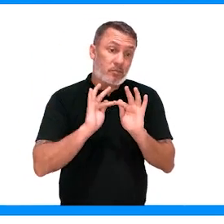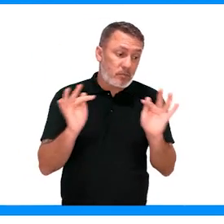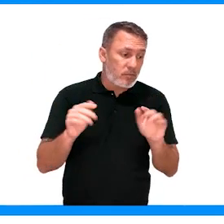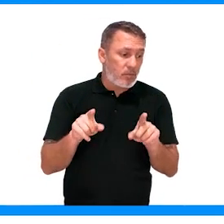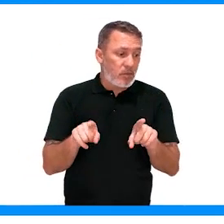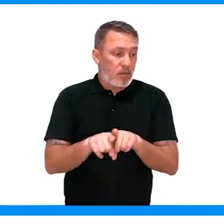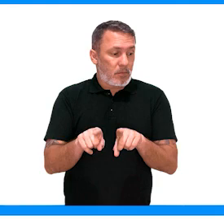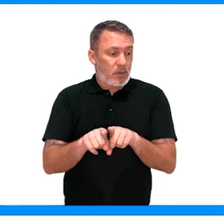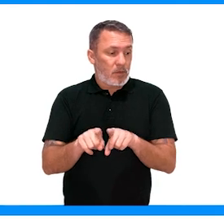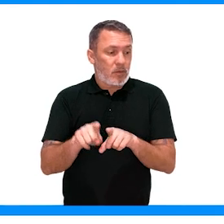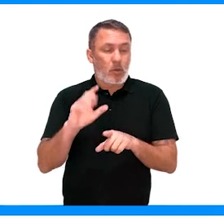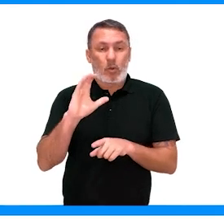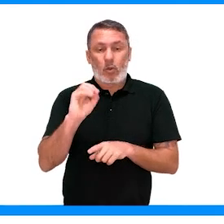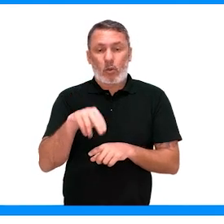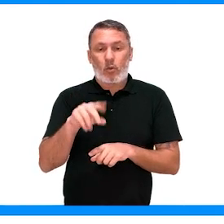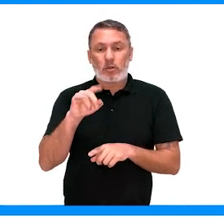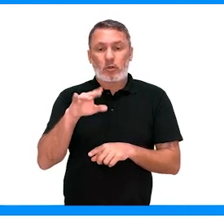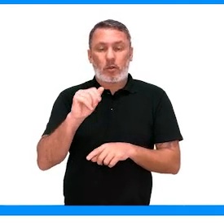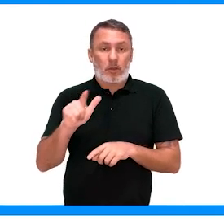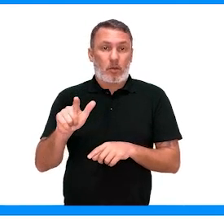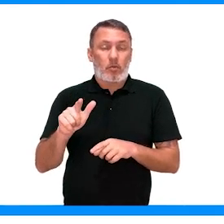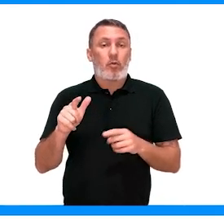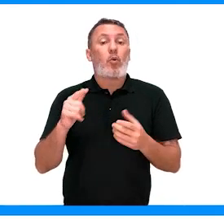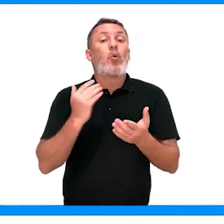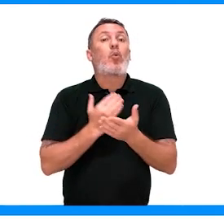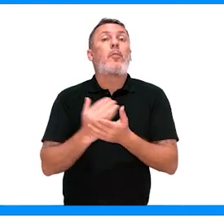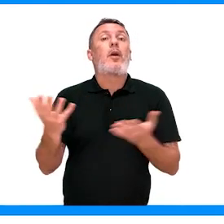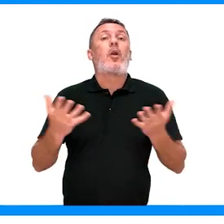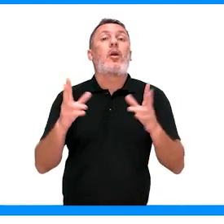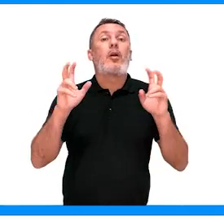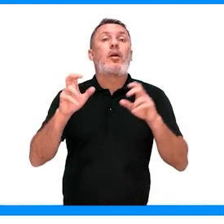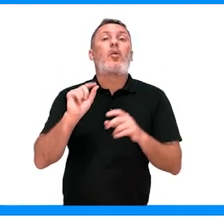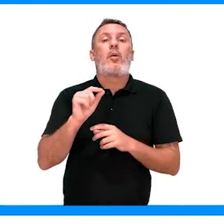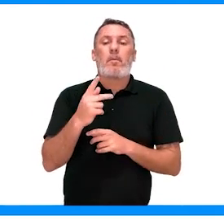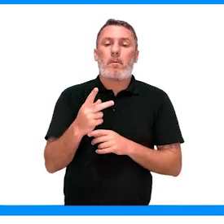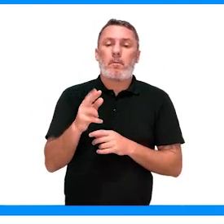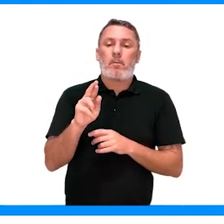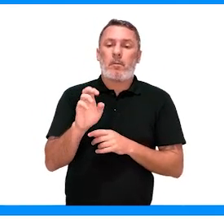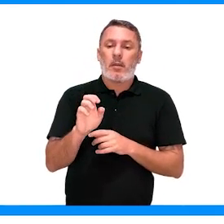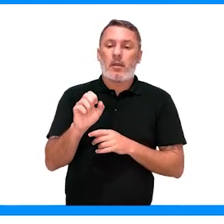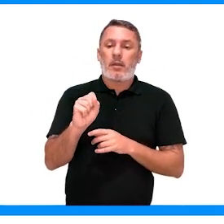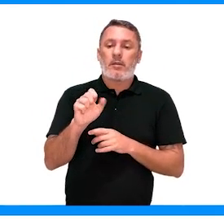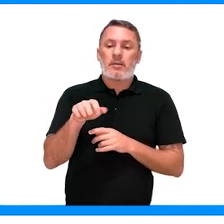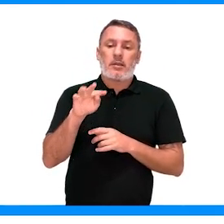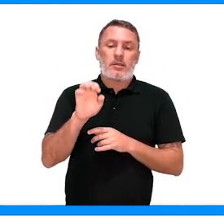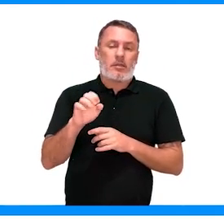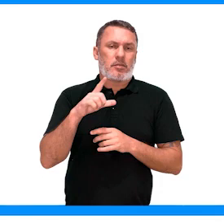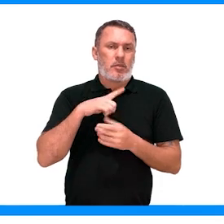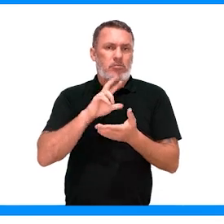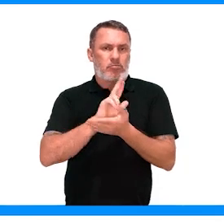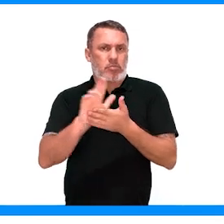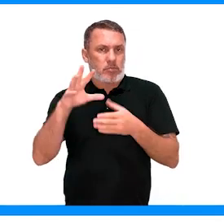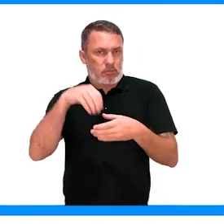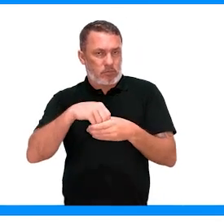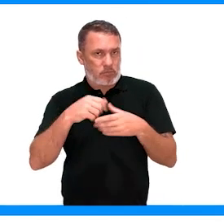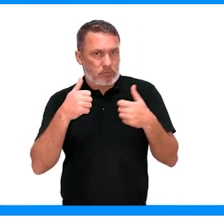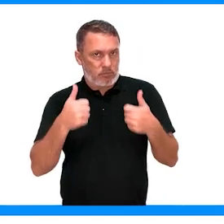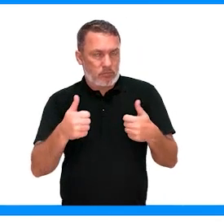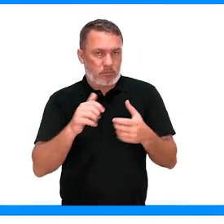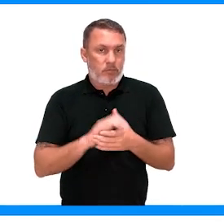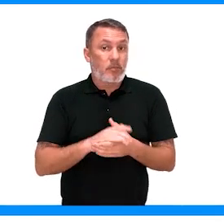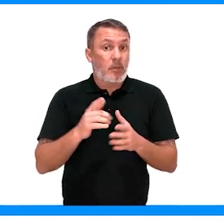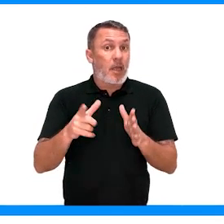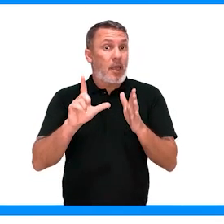futuro condicional. Nós vamos começar com o presente, tá? Nós vamos ver as variações do